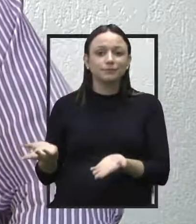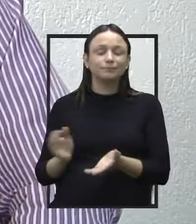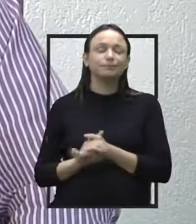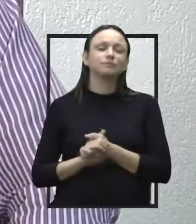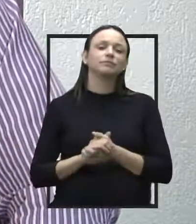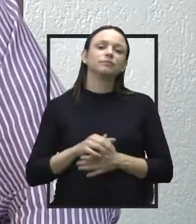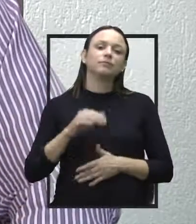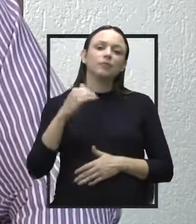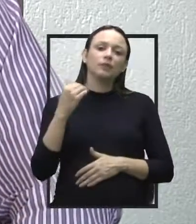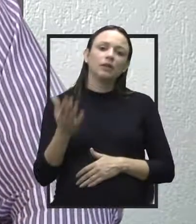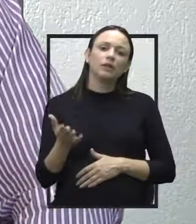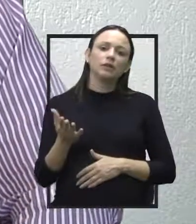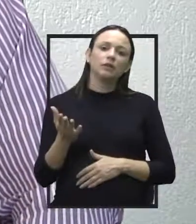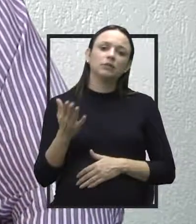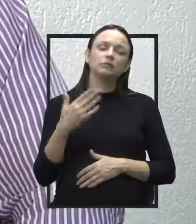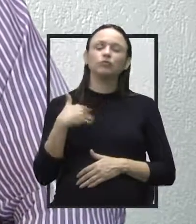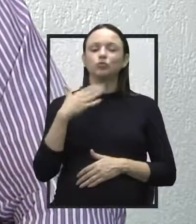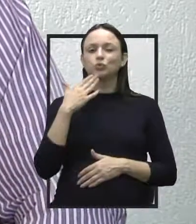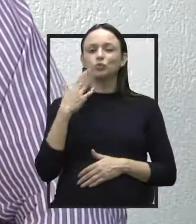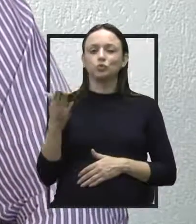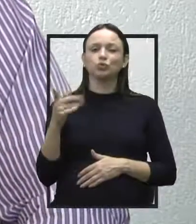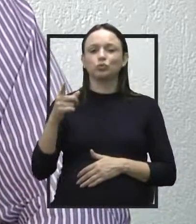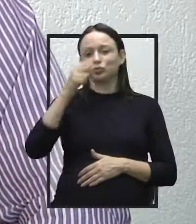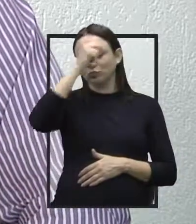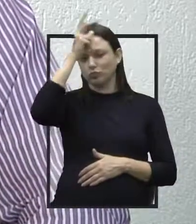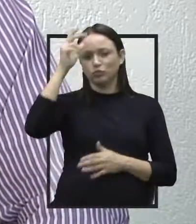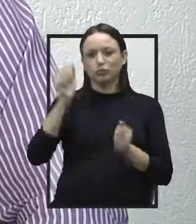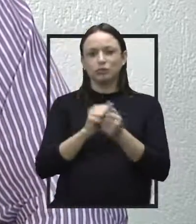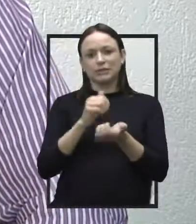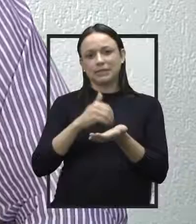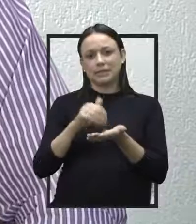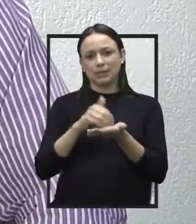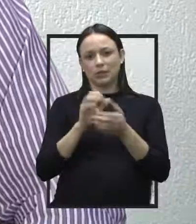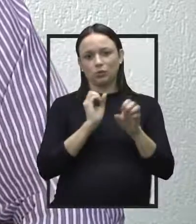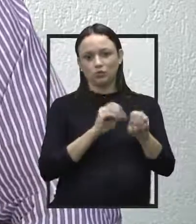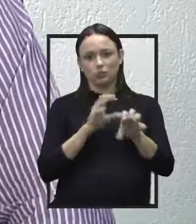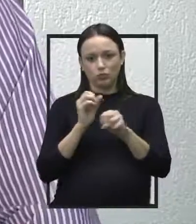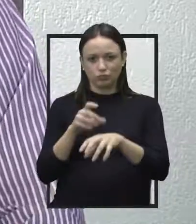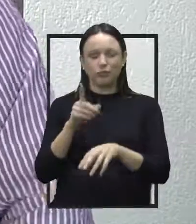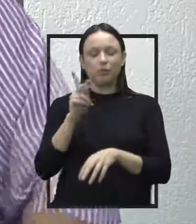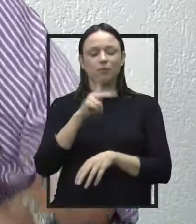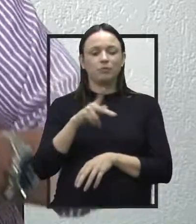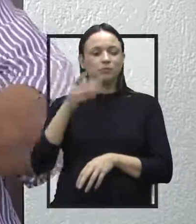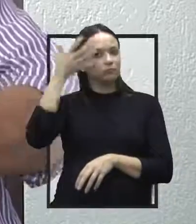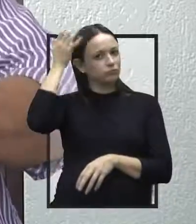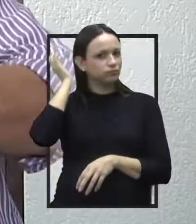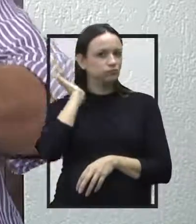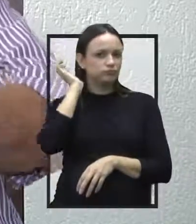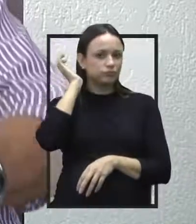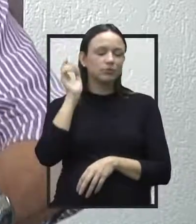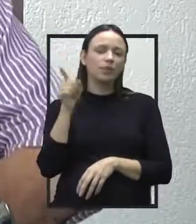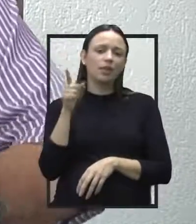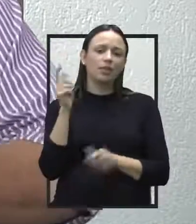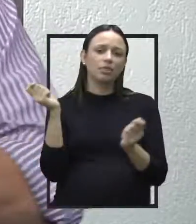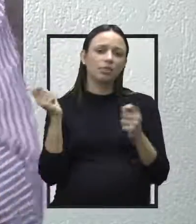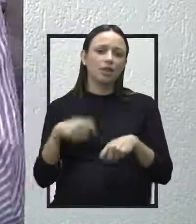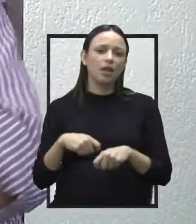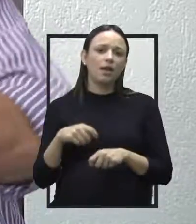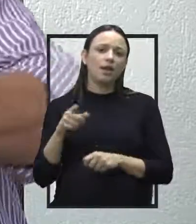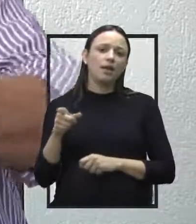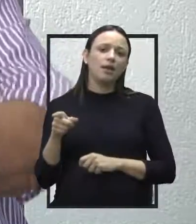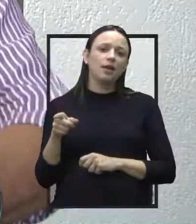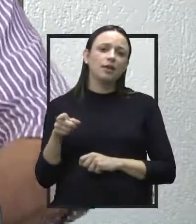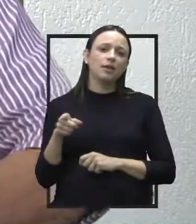pedi ao Poder Executivo, através da Secretaria de Educação, a professora Daltira, da possibilidade de